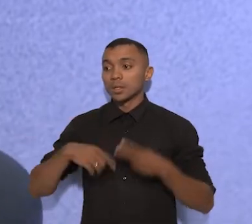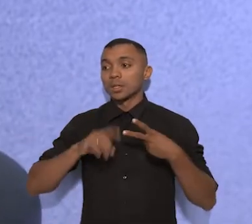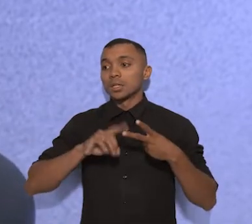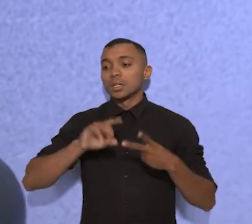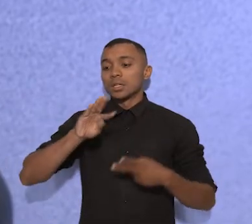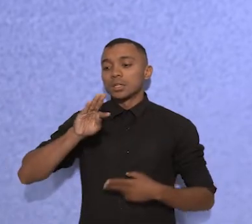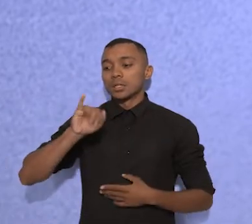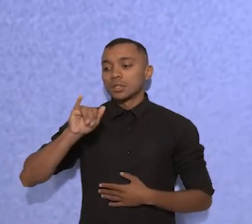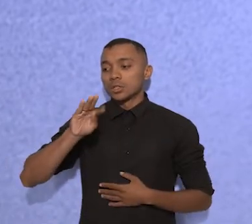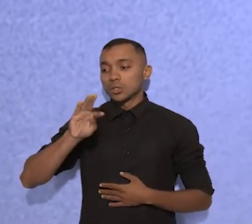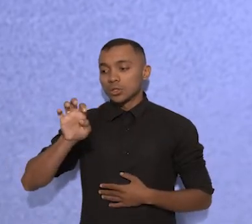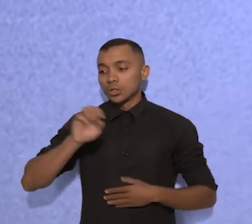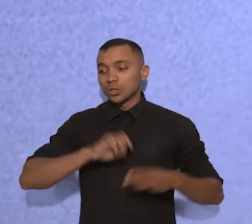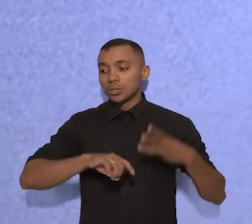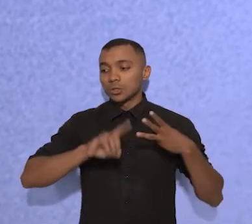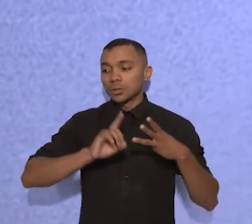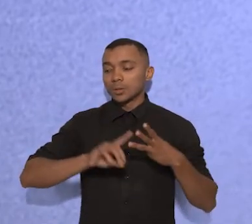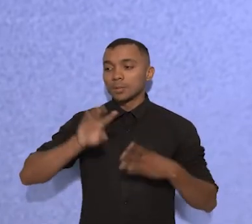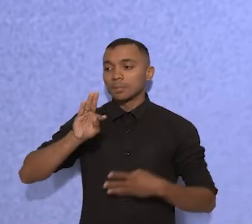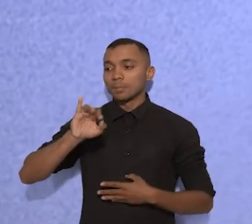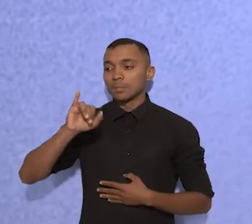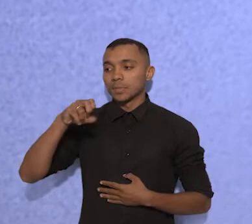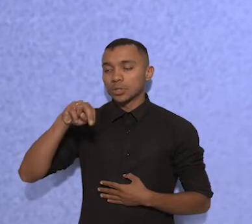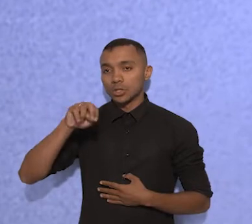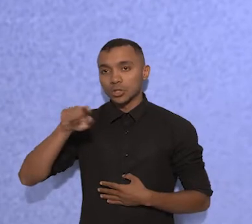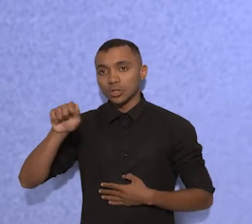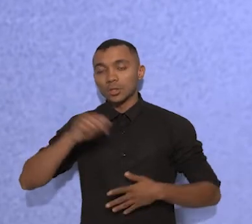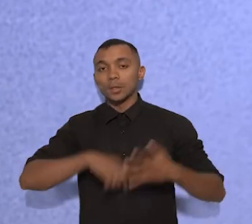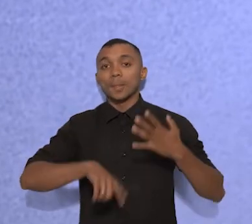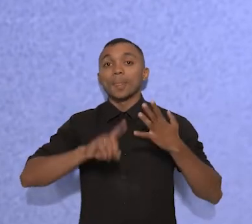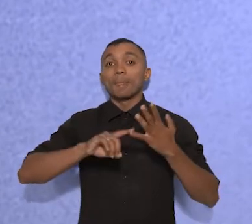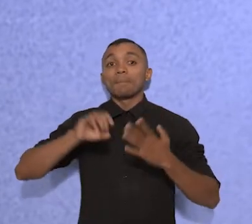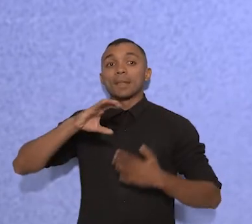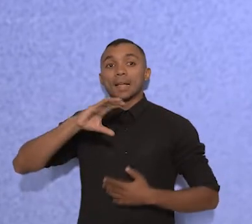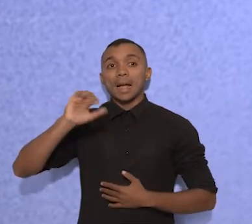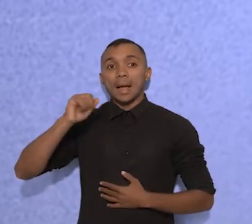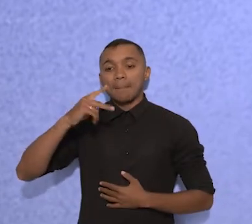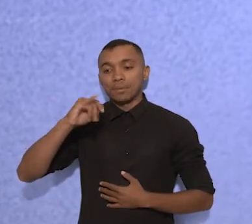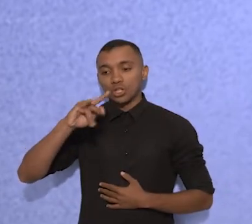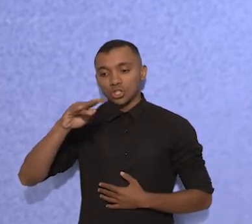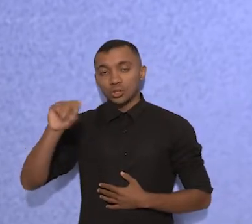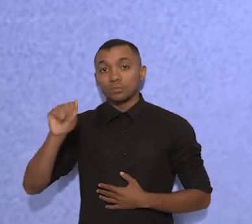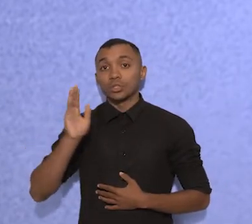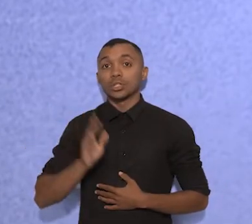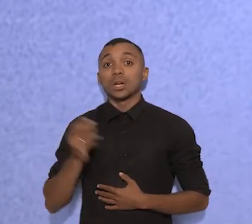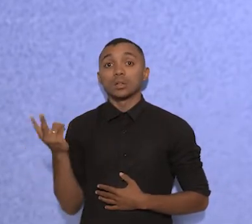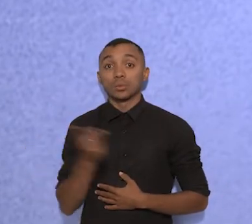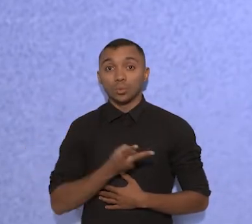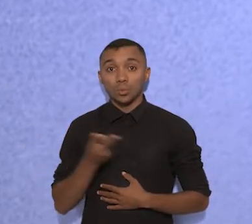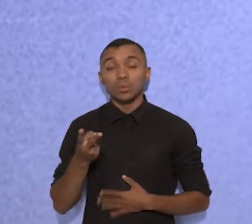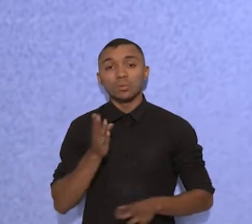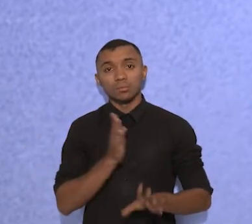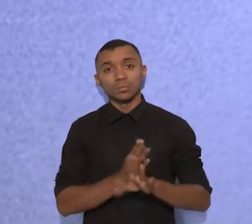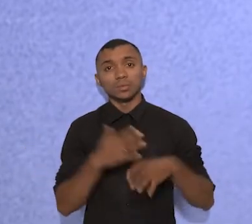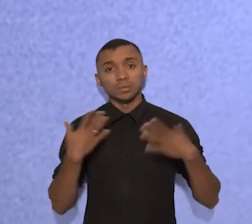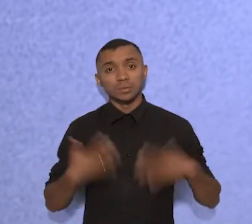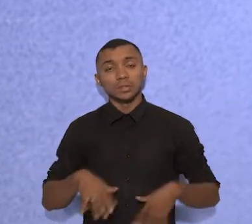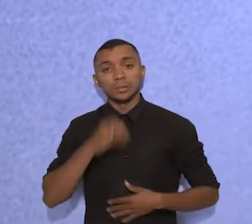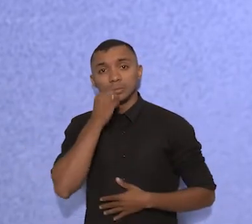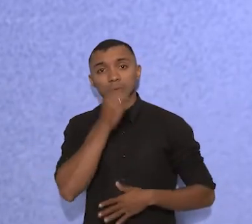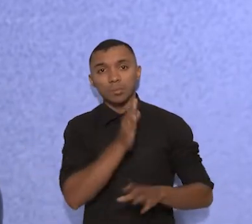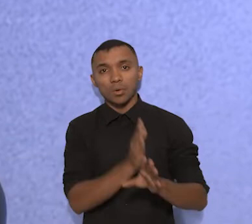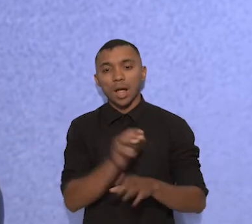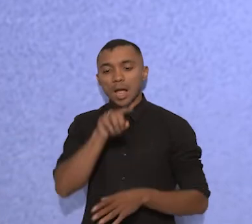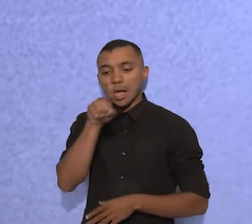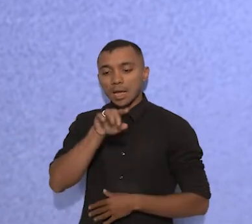Tite, o Benevenuto e o Capixaba ou o Crispim. Dois volantes, aí vai ser uma briga boa, porque tem o Zé Welleson quando